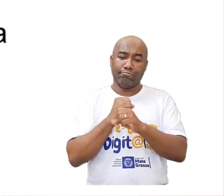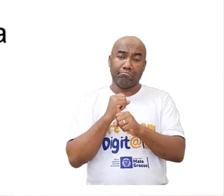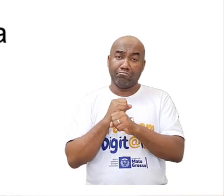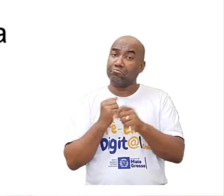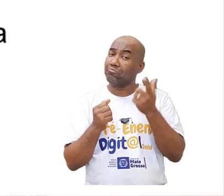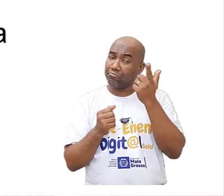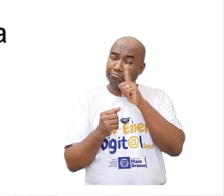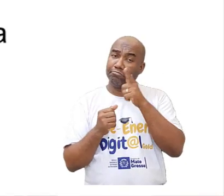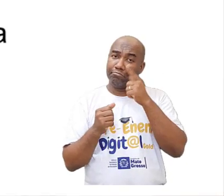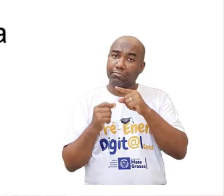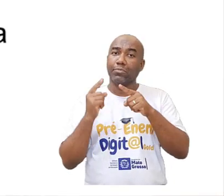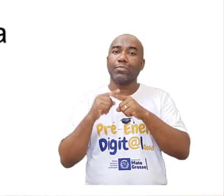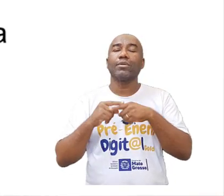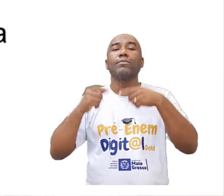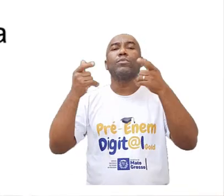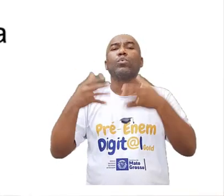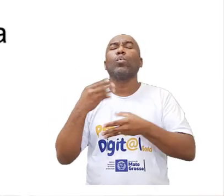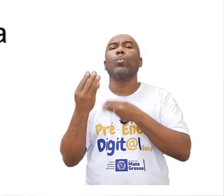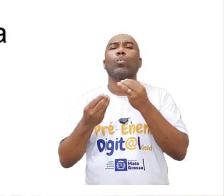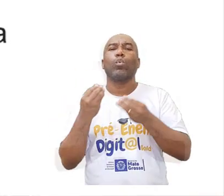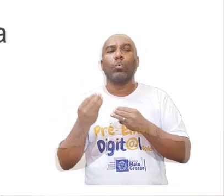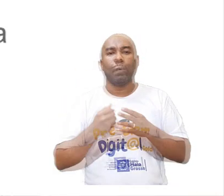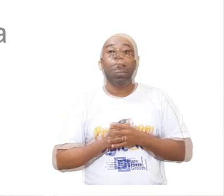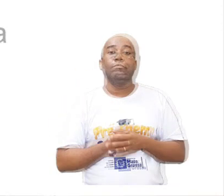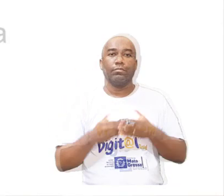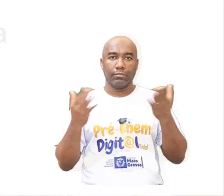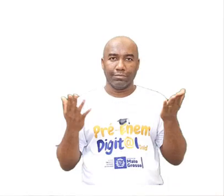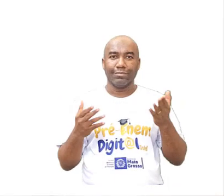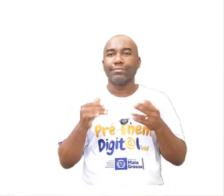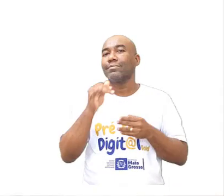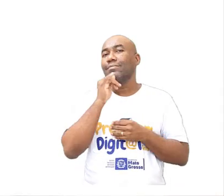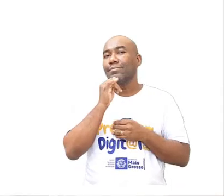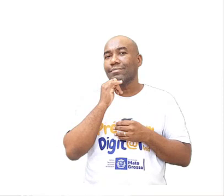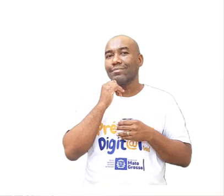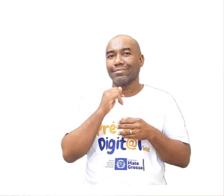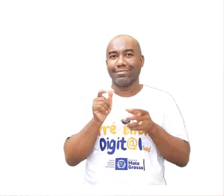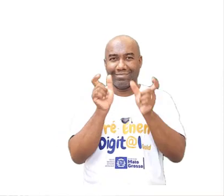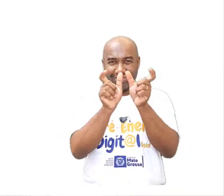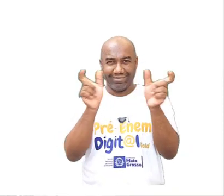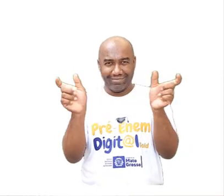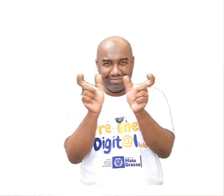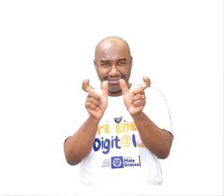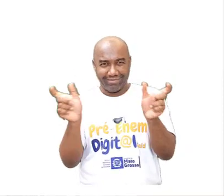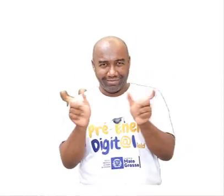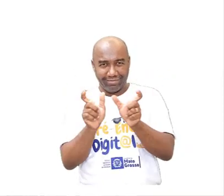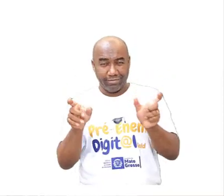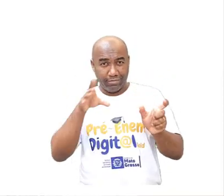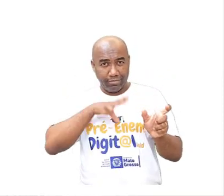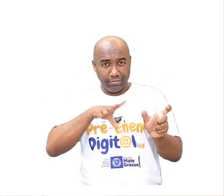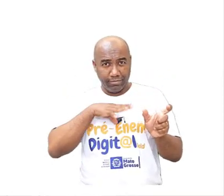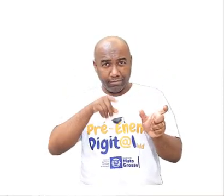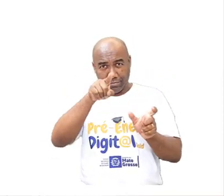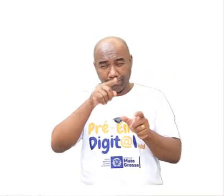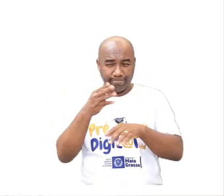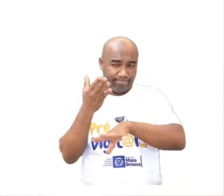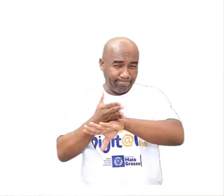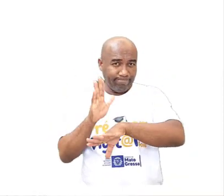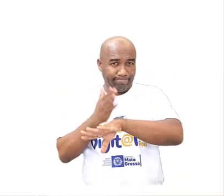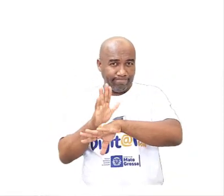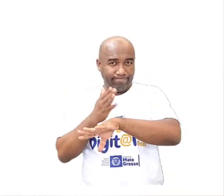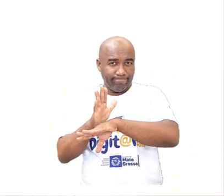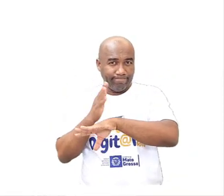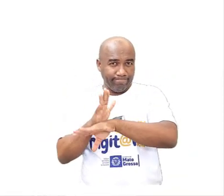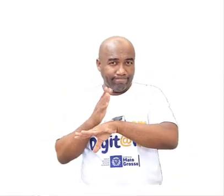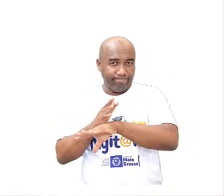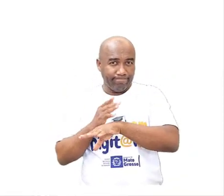pontos, que é os 40 referente ao modo meio. Aqui alguns exemplos para vocês de elementos de coesão